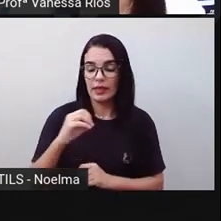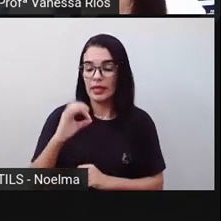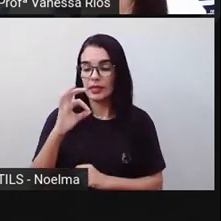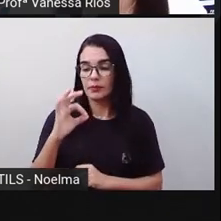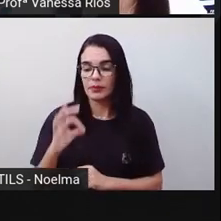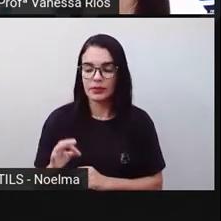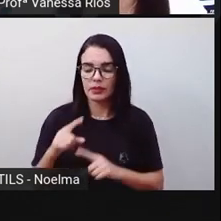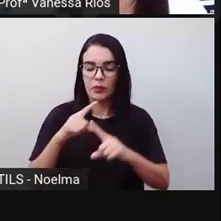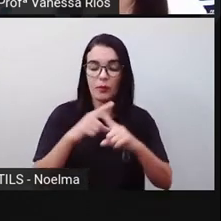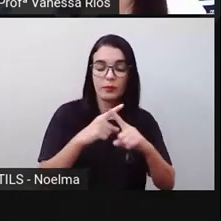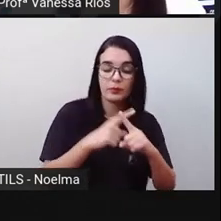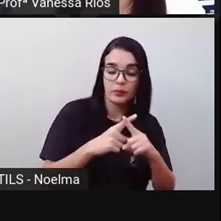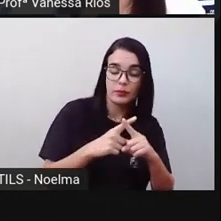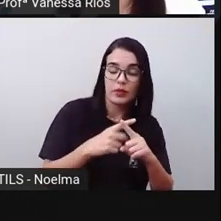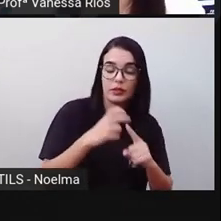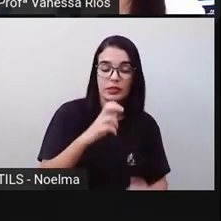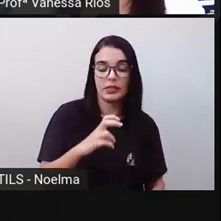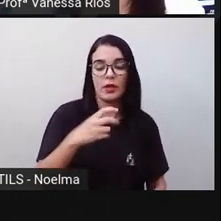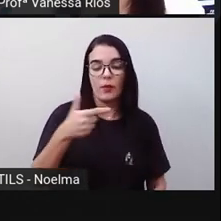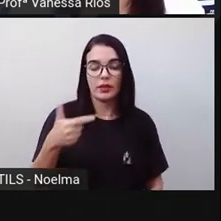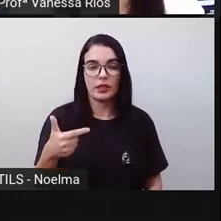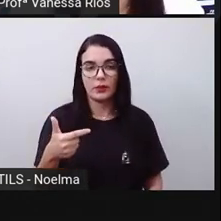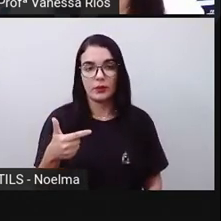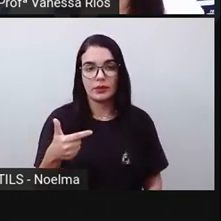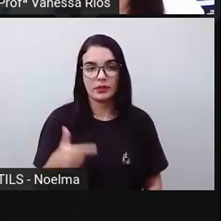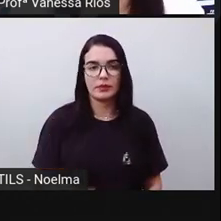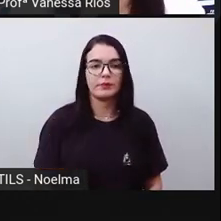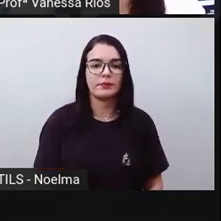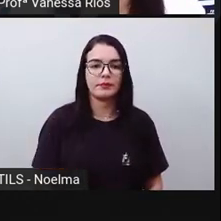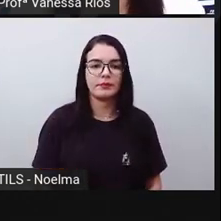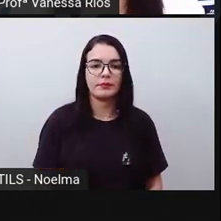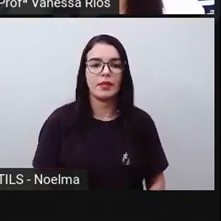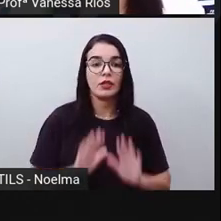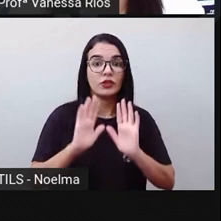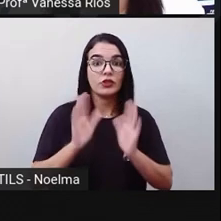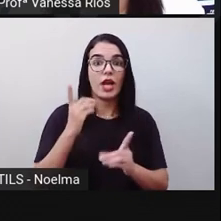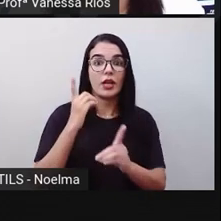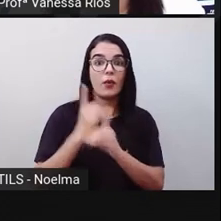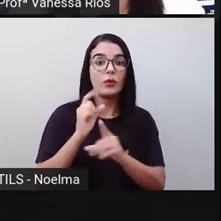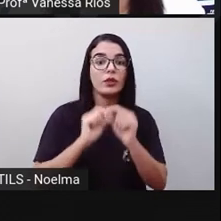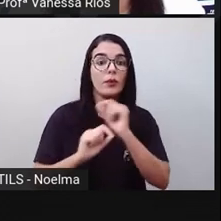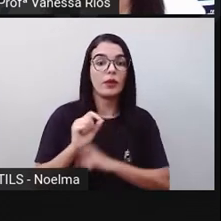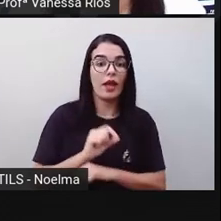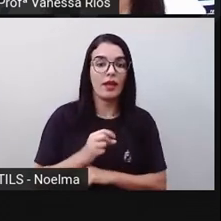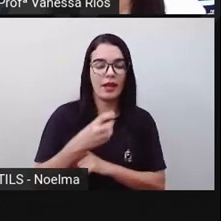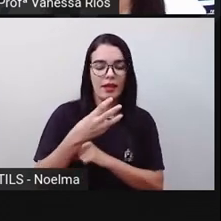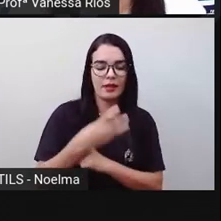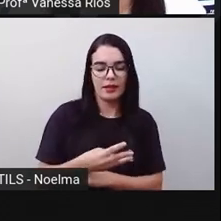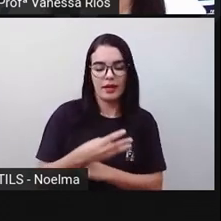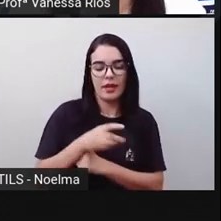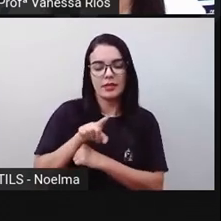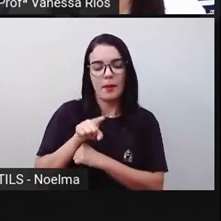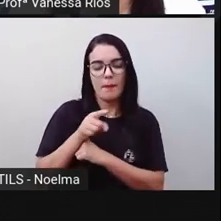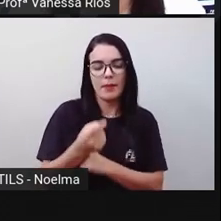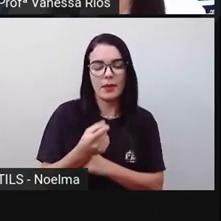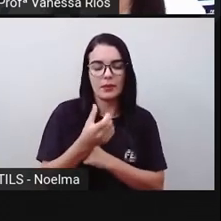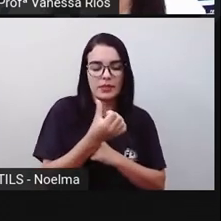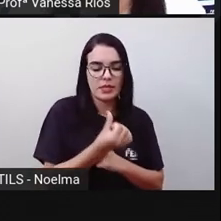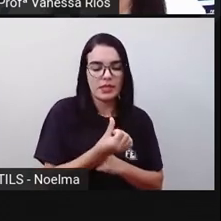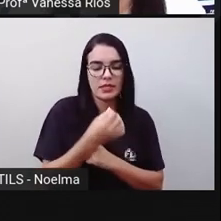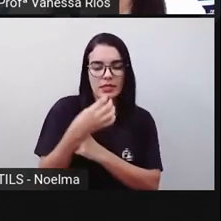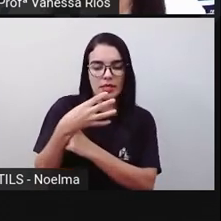eu vou multiplicar 70 vezes 52. E já encontro aqui o valor, né, correspondente,